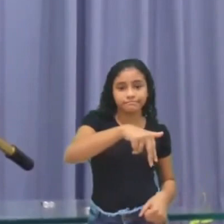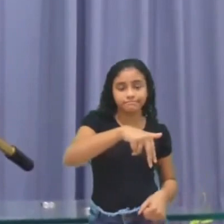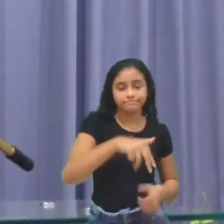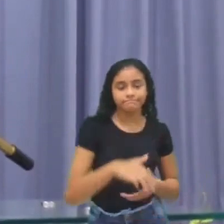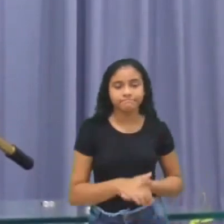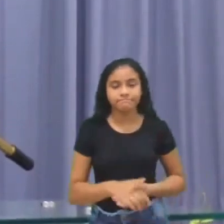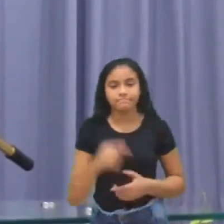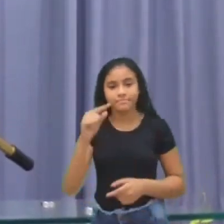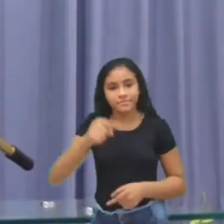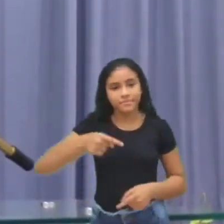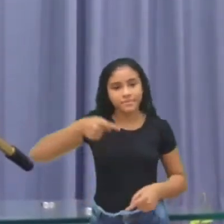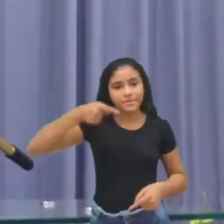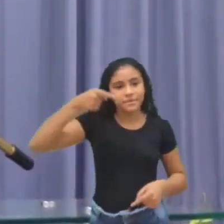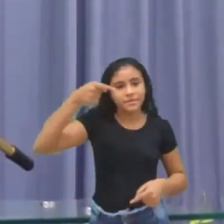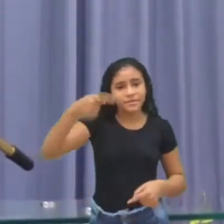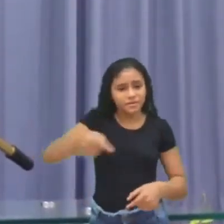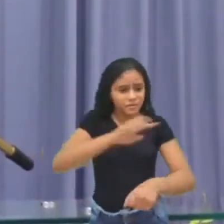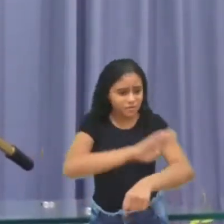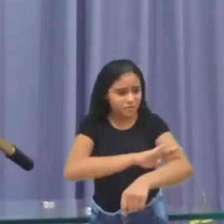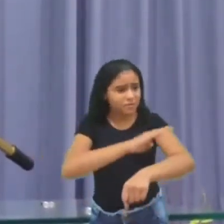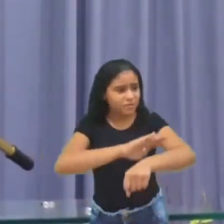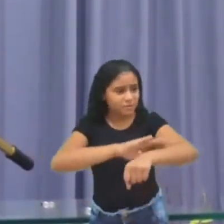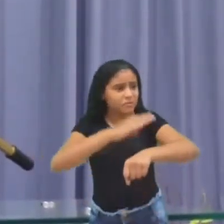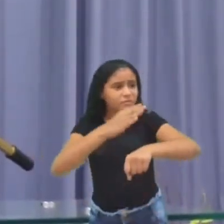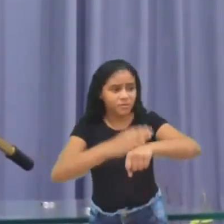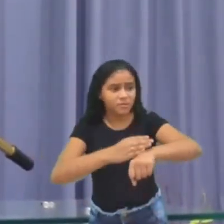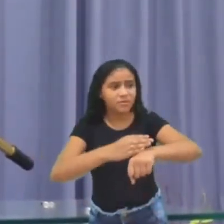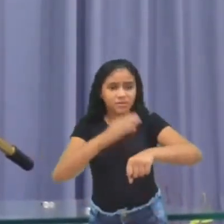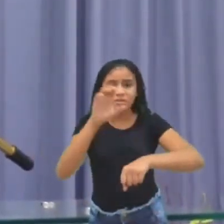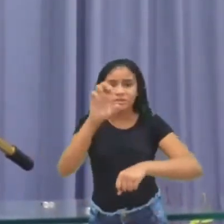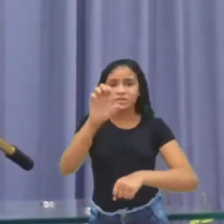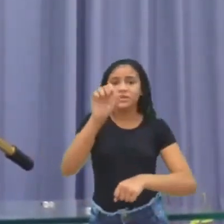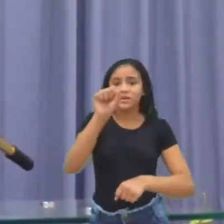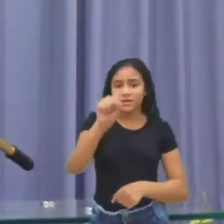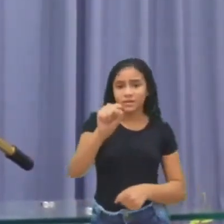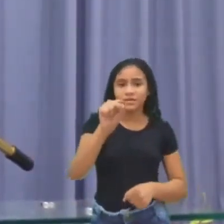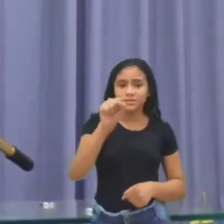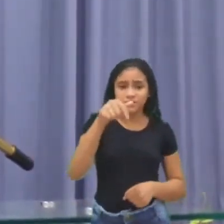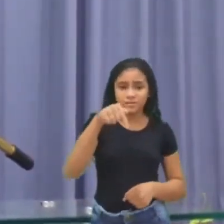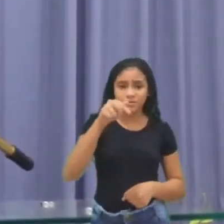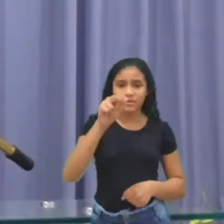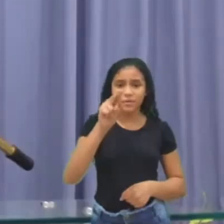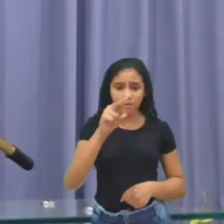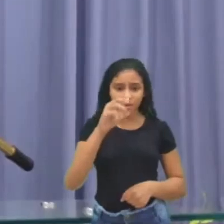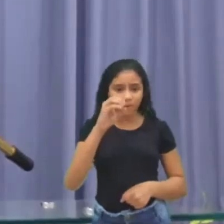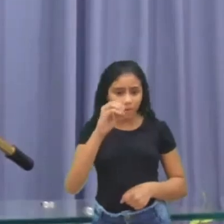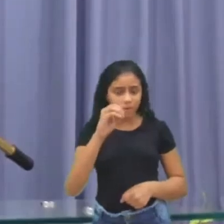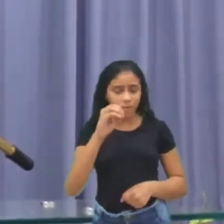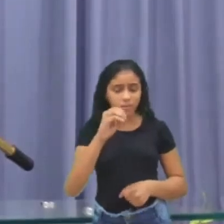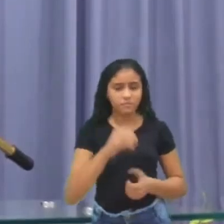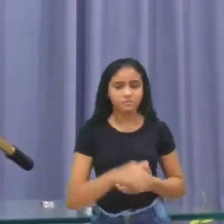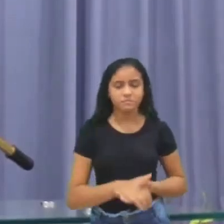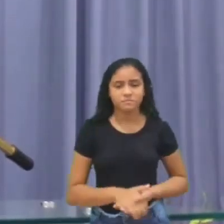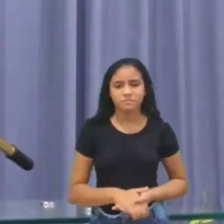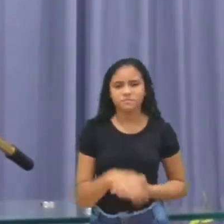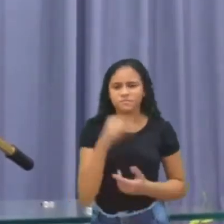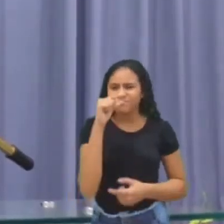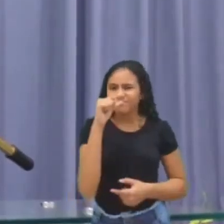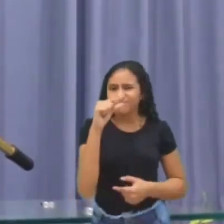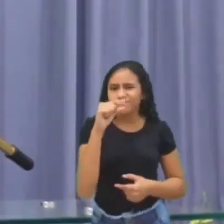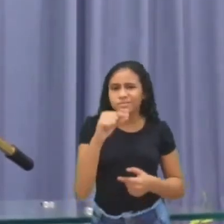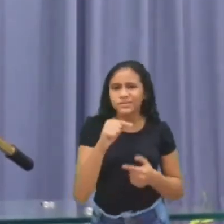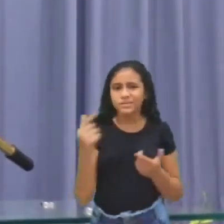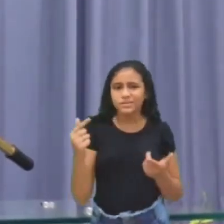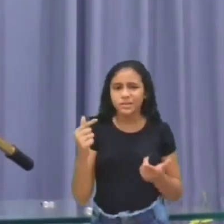Depois vieram até o vale de Escol e dali cortaram um ramo de vide com um só cacho, o qual 2